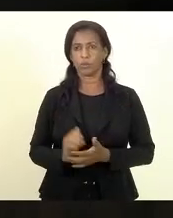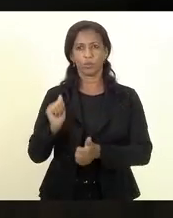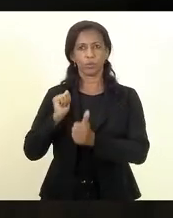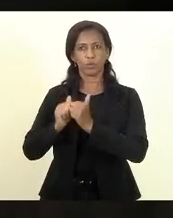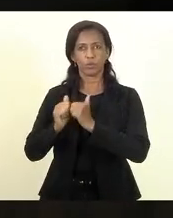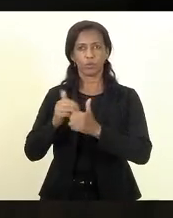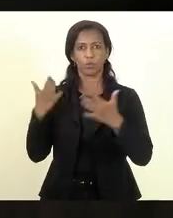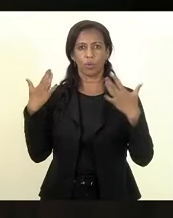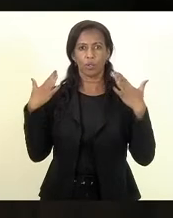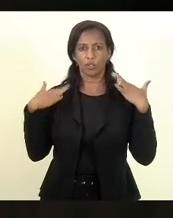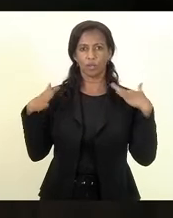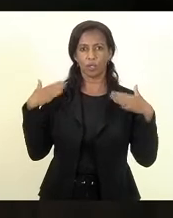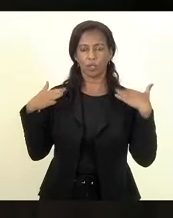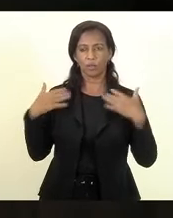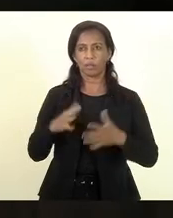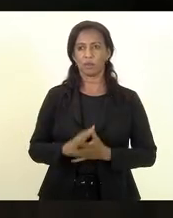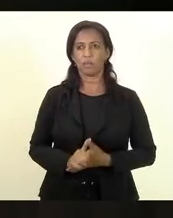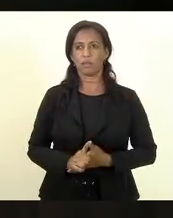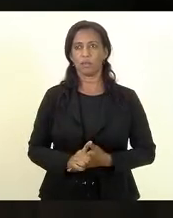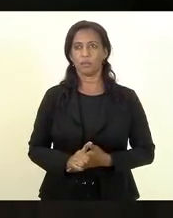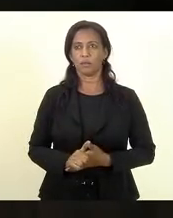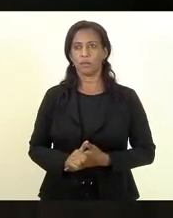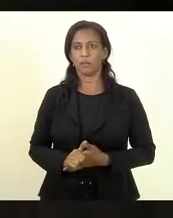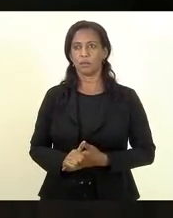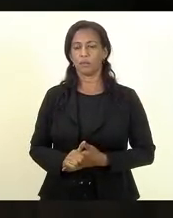Assuntos Municipais, de Desenvolvimento Regional e de Orçamento,